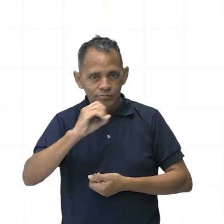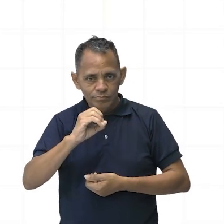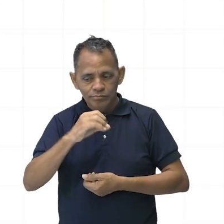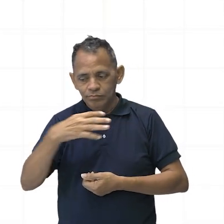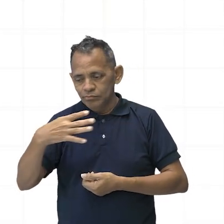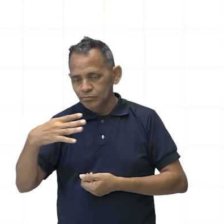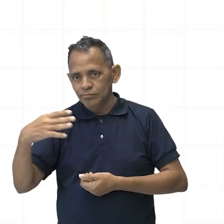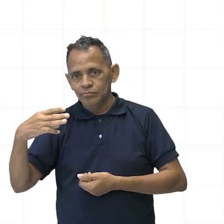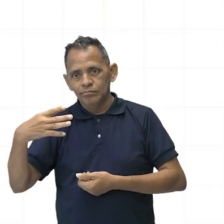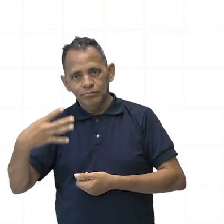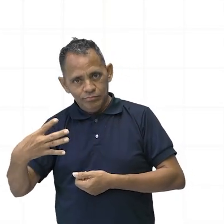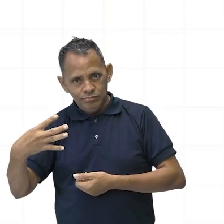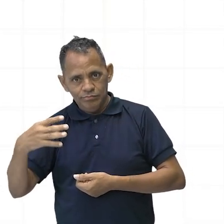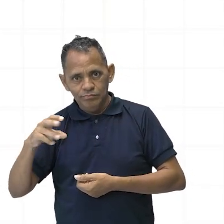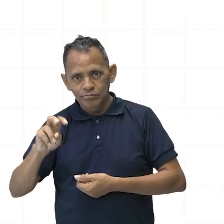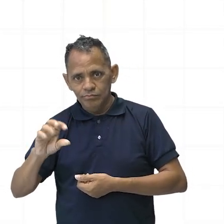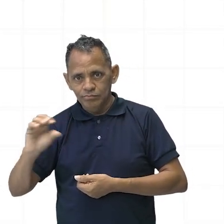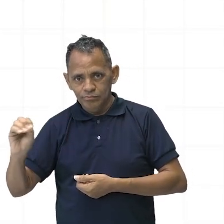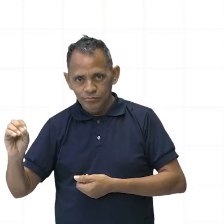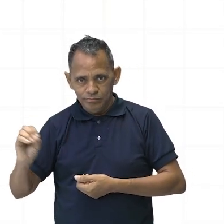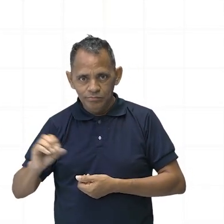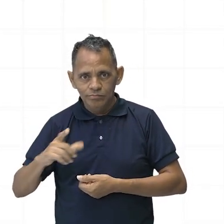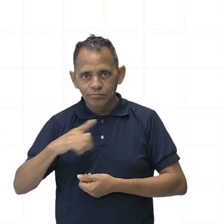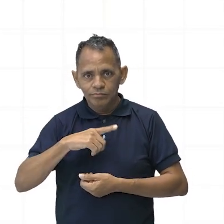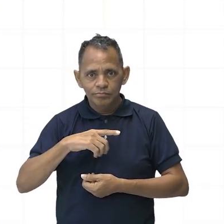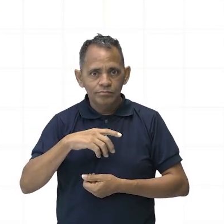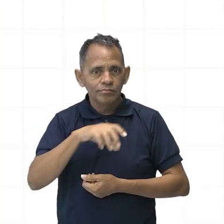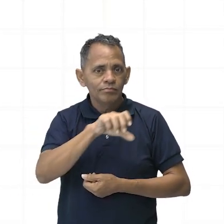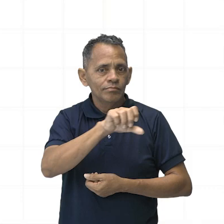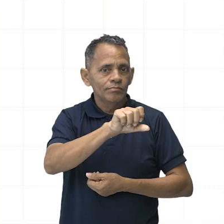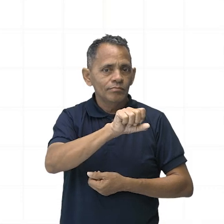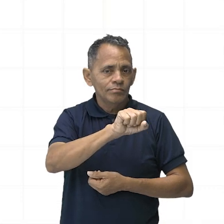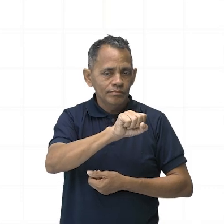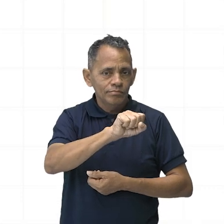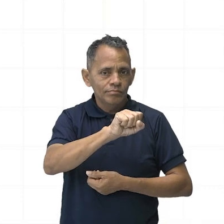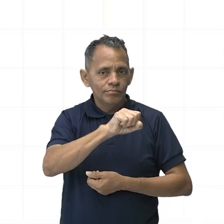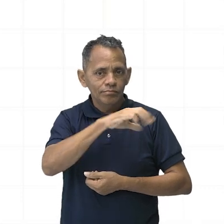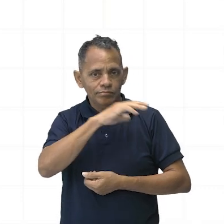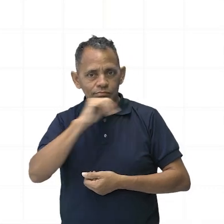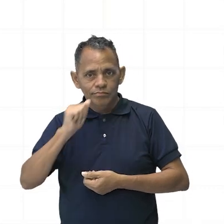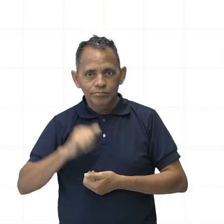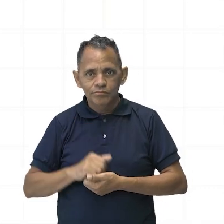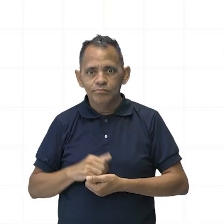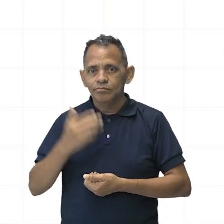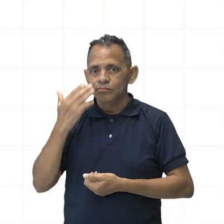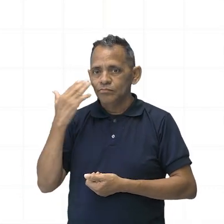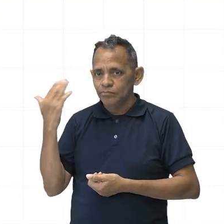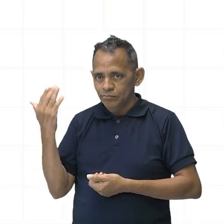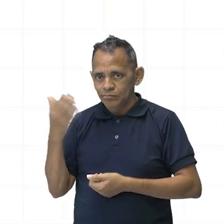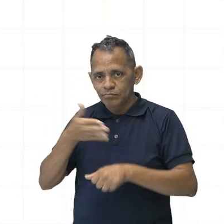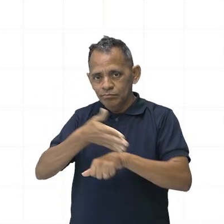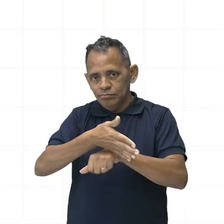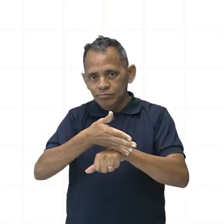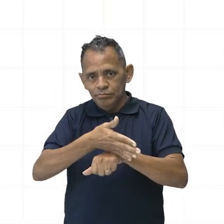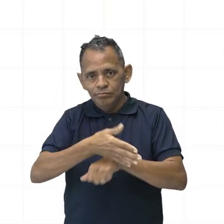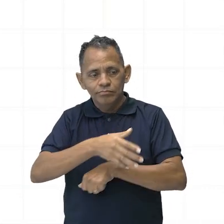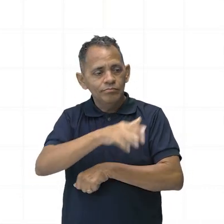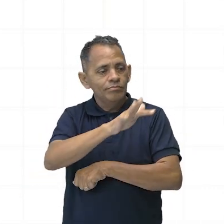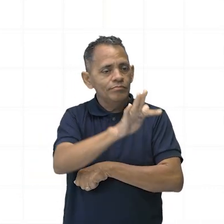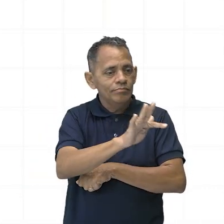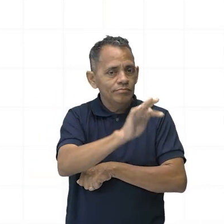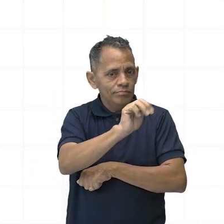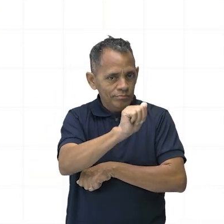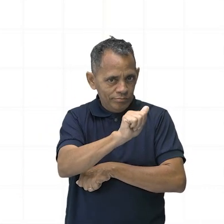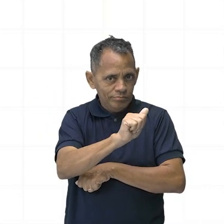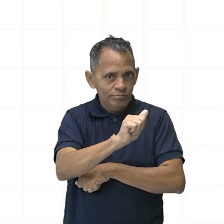e 500, nós temos aqui um total de 8. Ou seja, essas foram